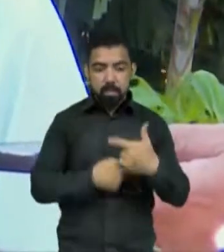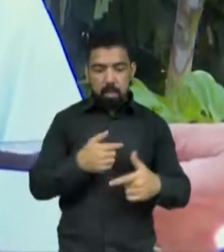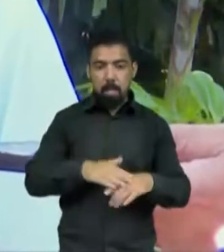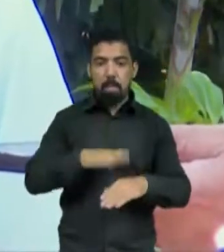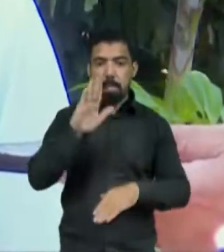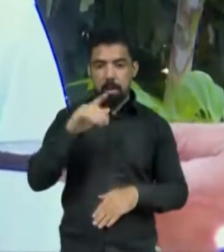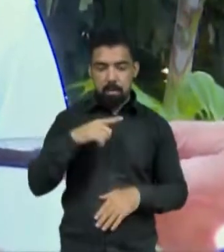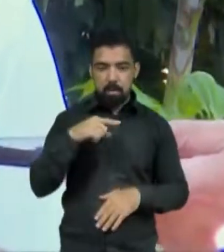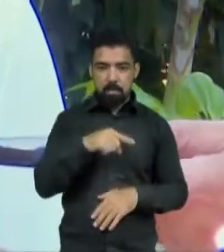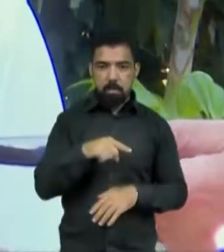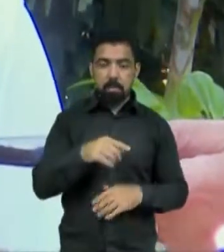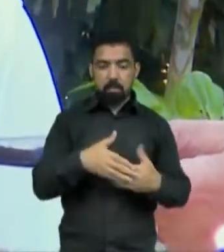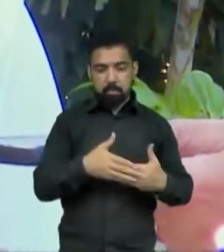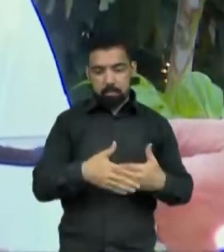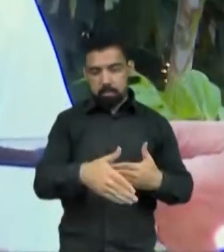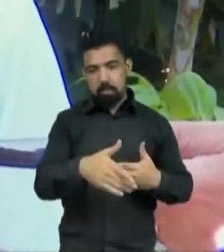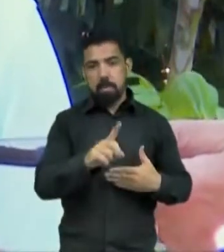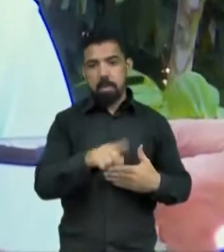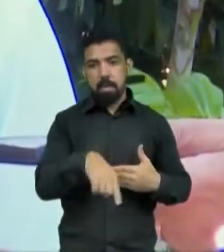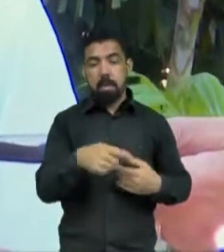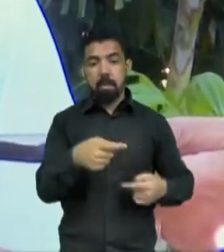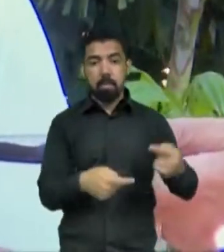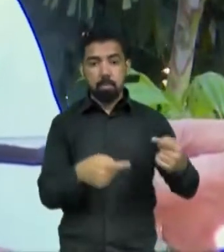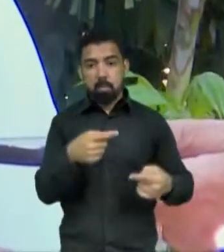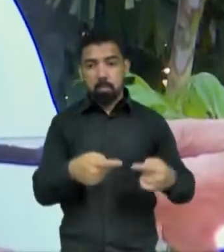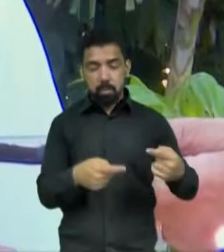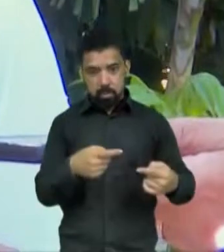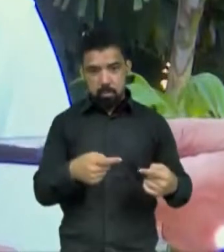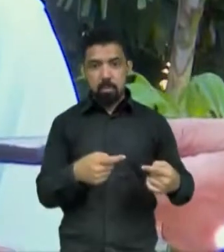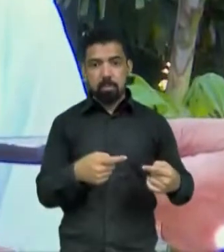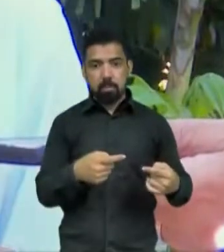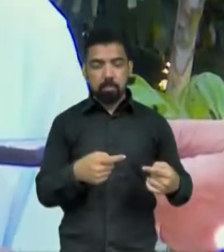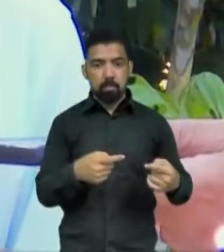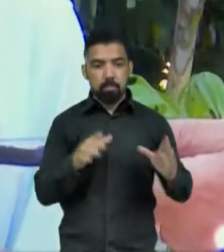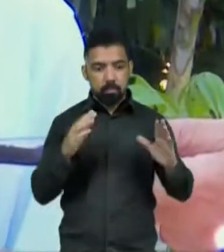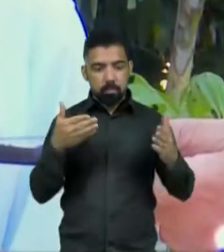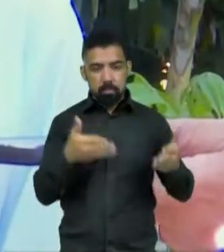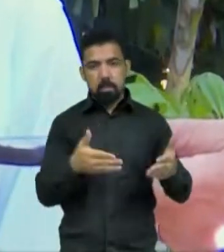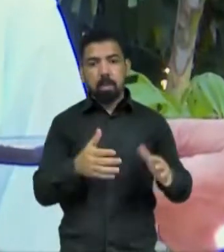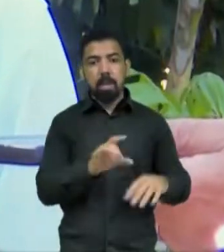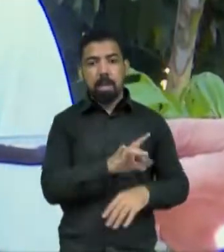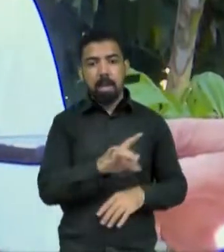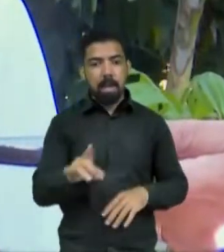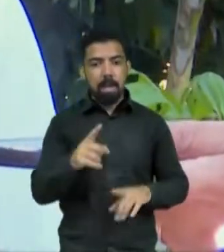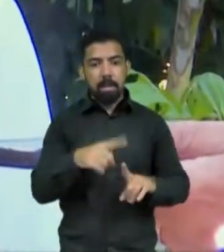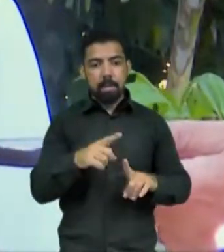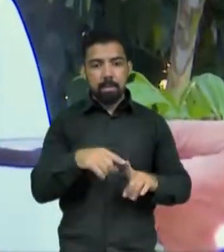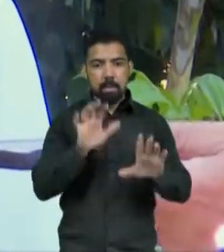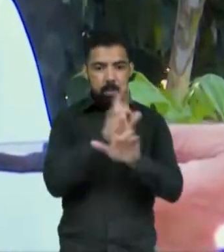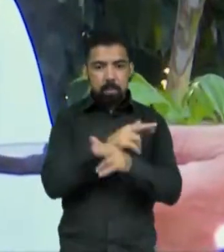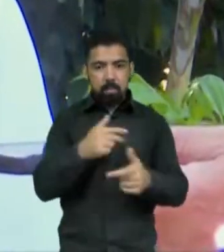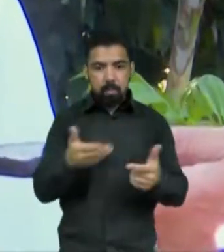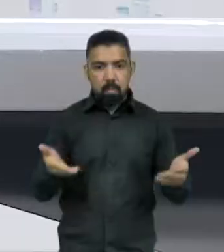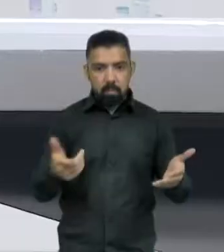daqui para frente as políticas de preservação específica de cada espécie que está ameaçada ou em